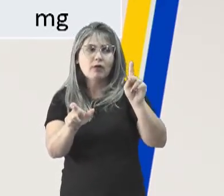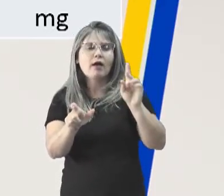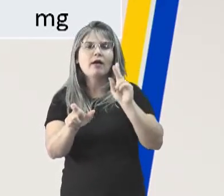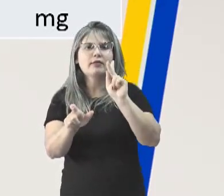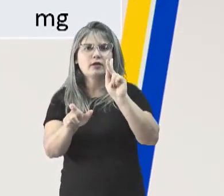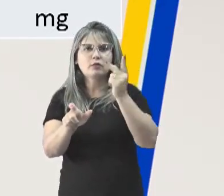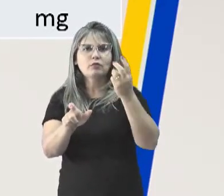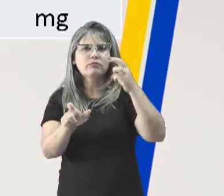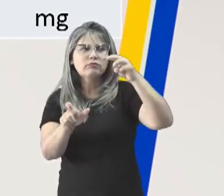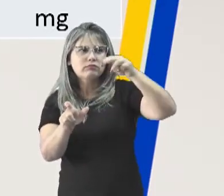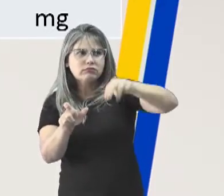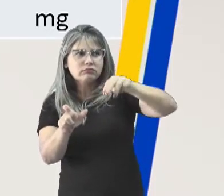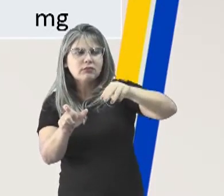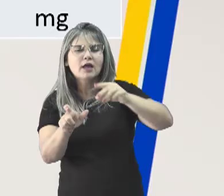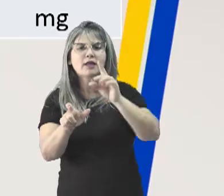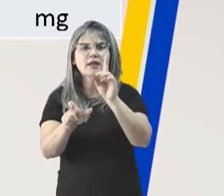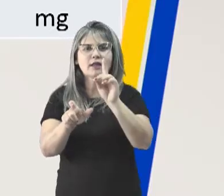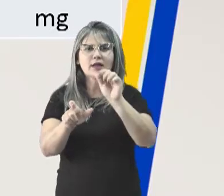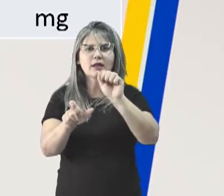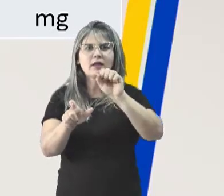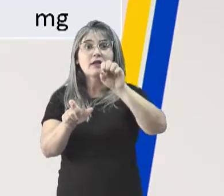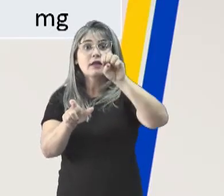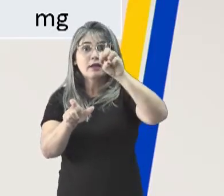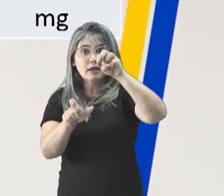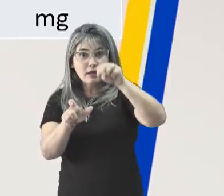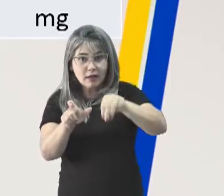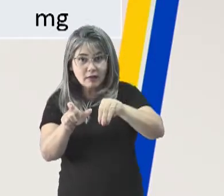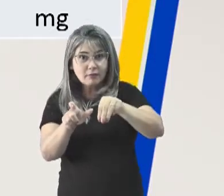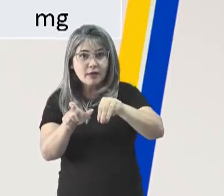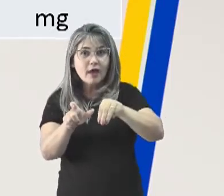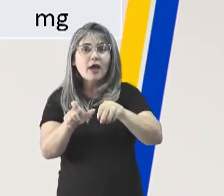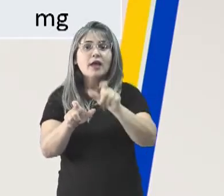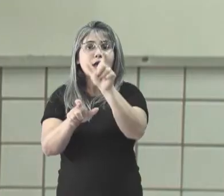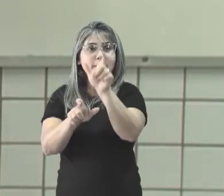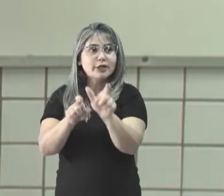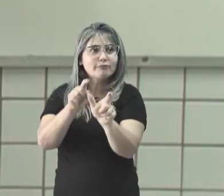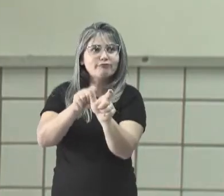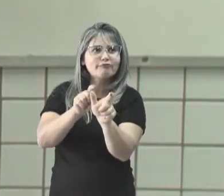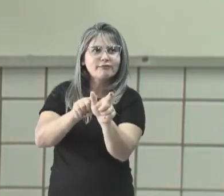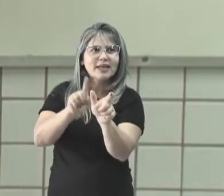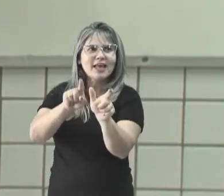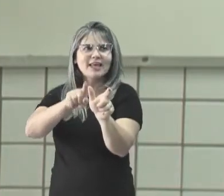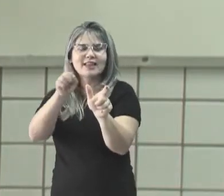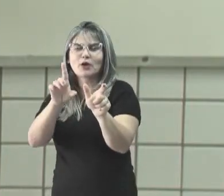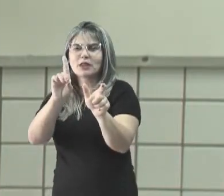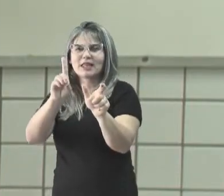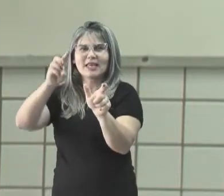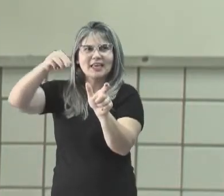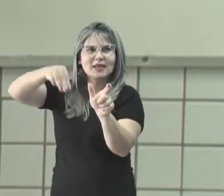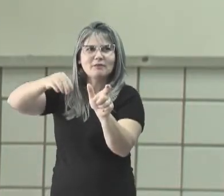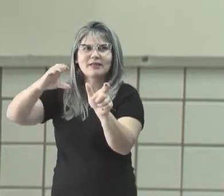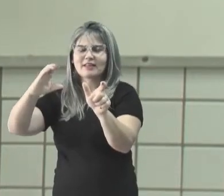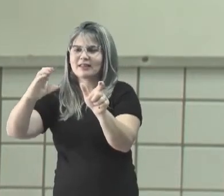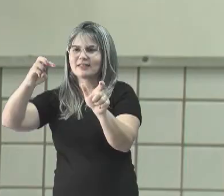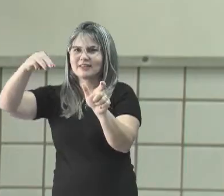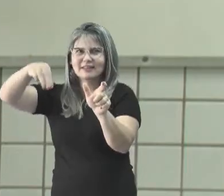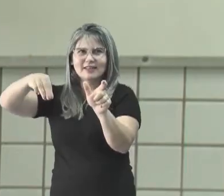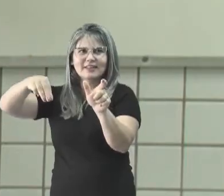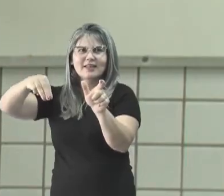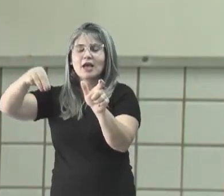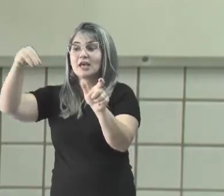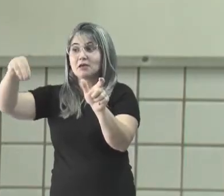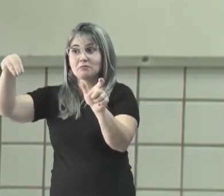o D minúsculo, centi é C e mili é M. E aí você vai colocar ao lado